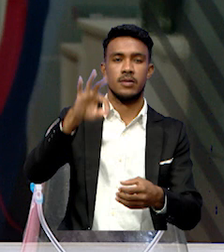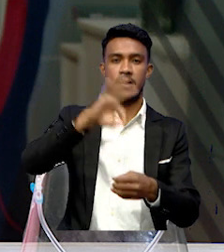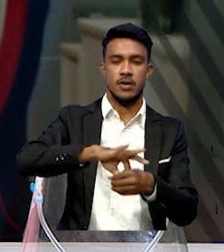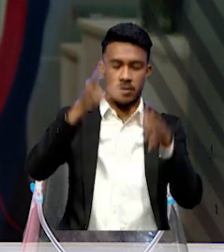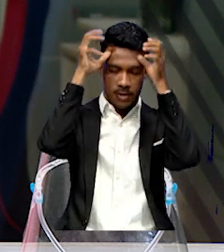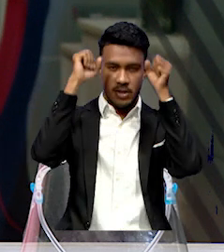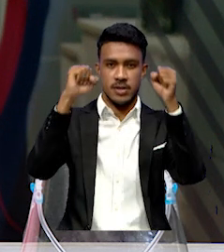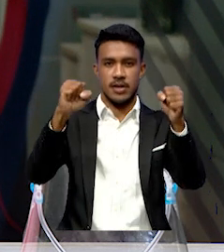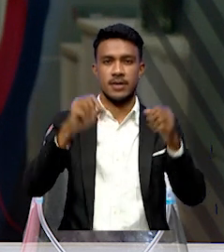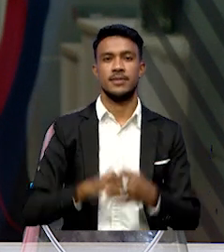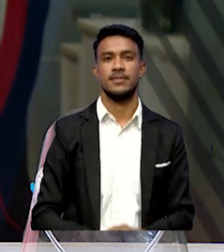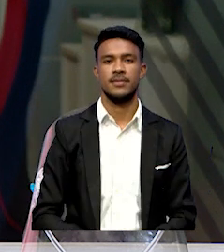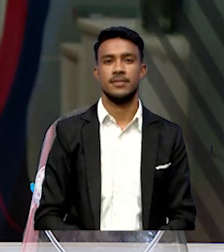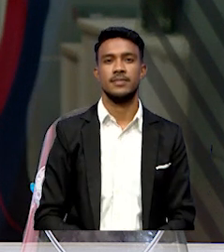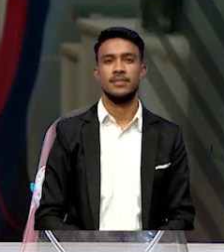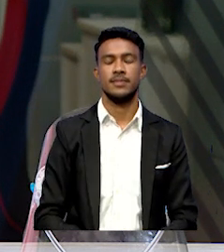presidencial.